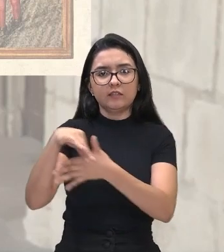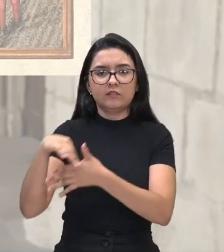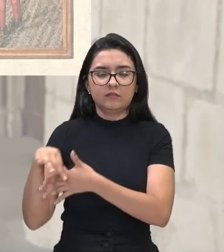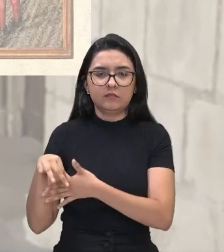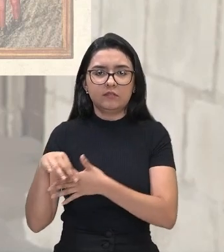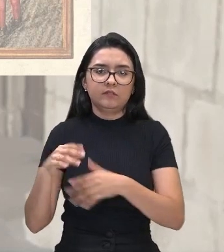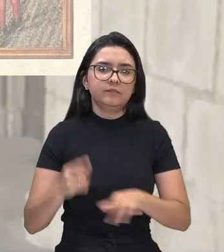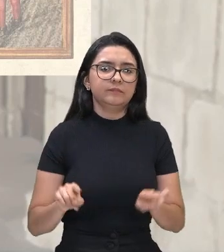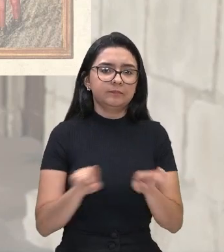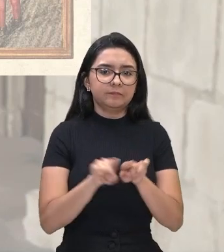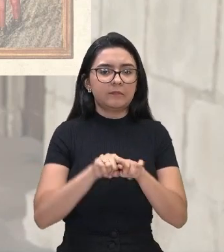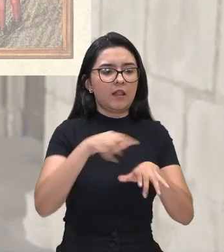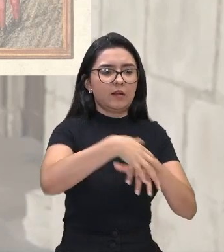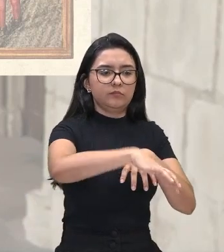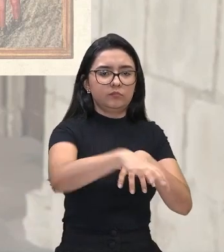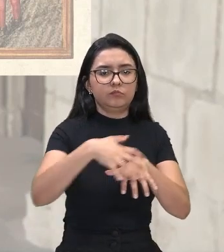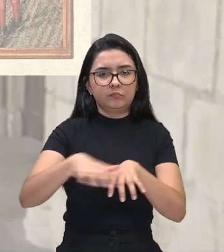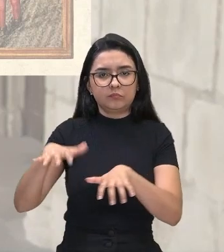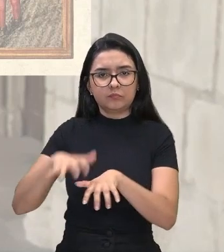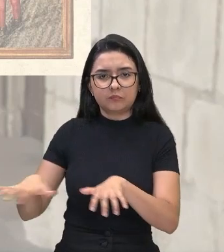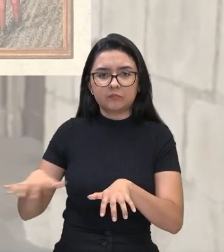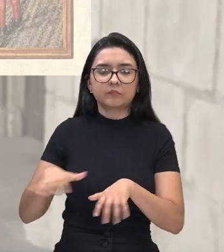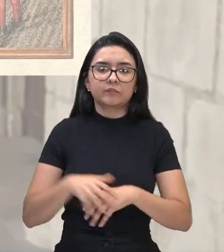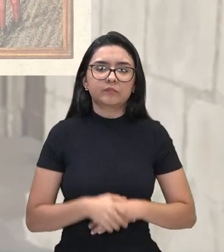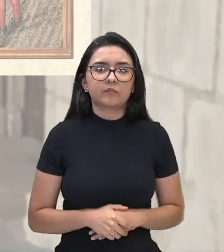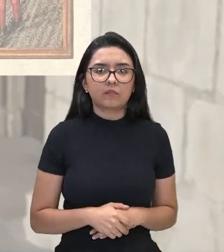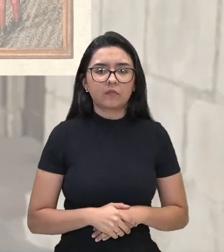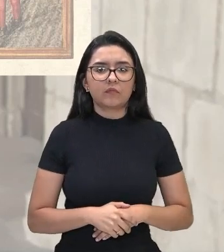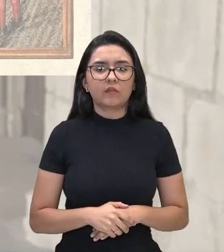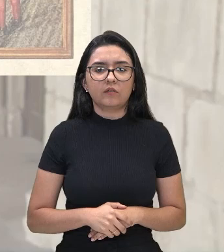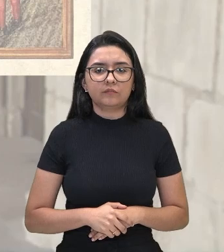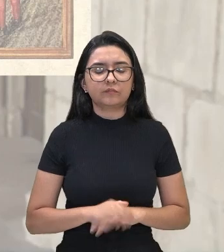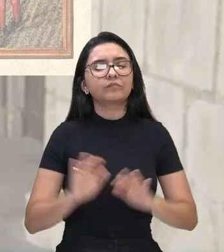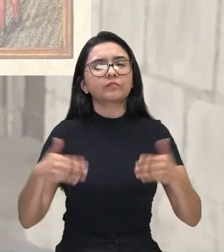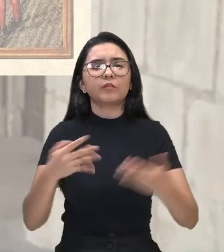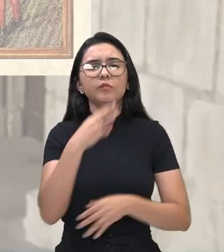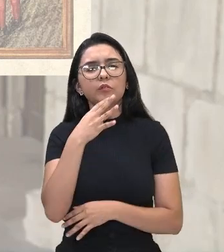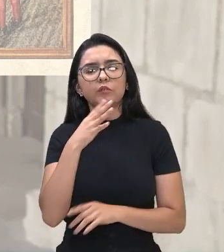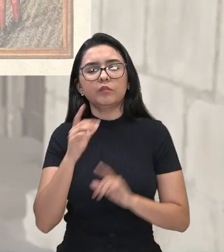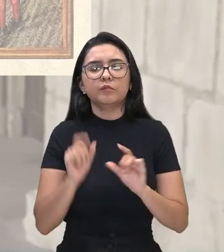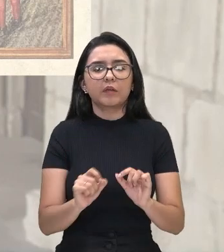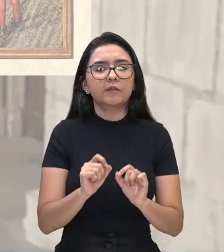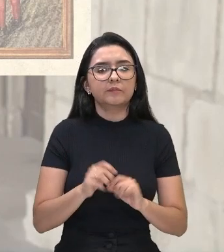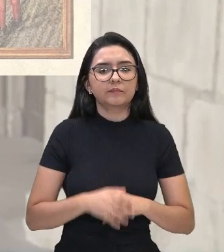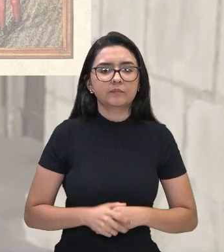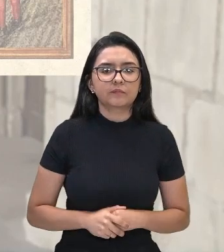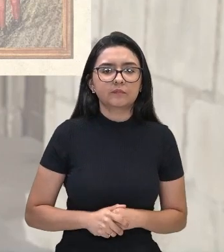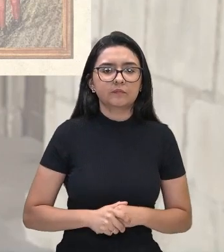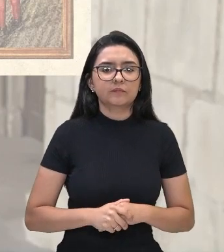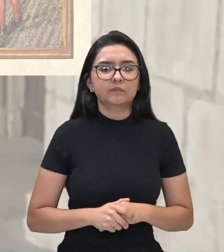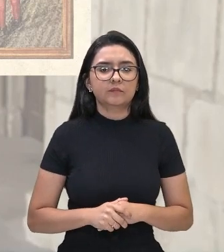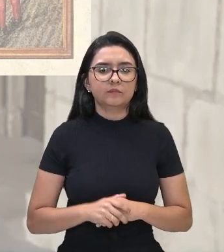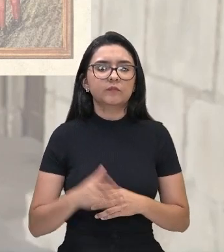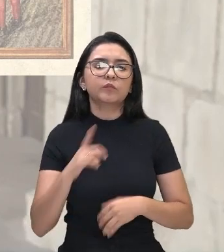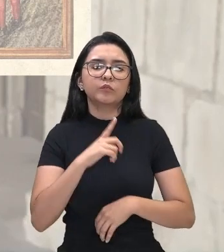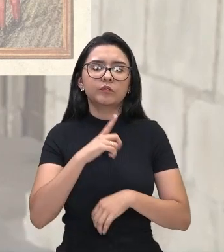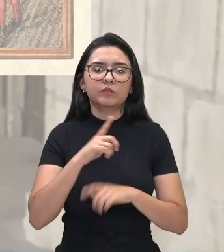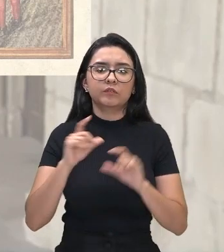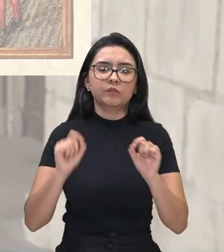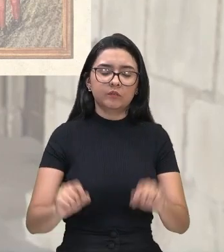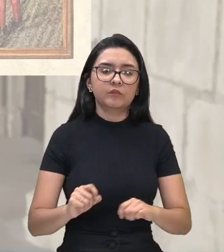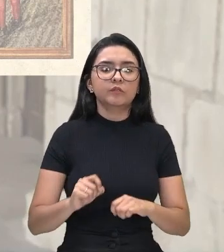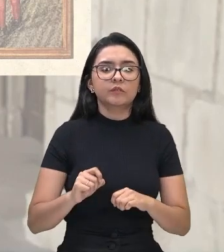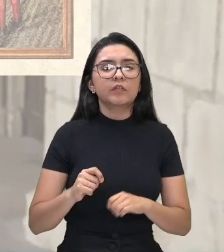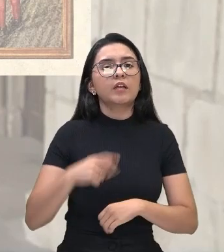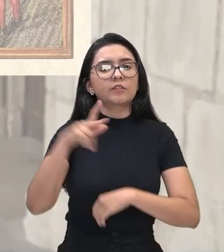era descentralizado ali em relação a, como a gente conhece posteriormente, os Estados-nações modernos,